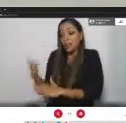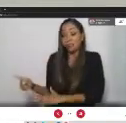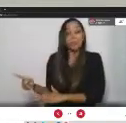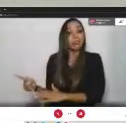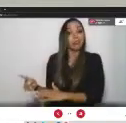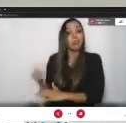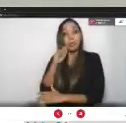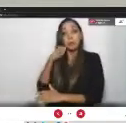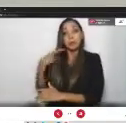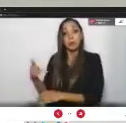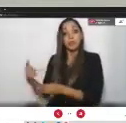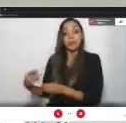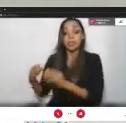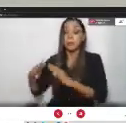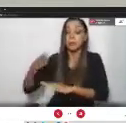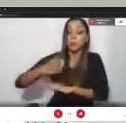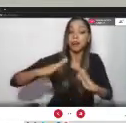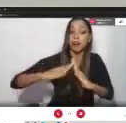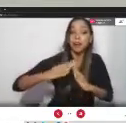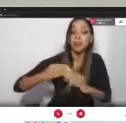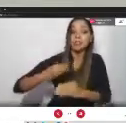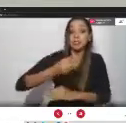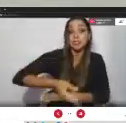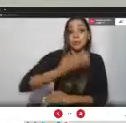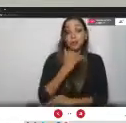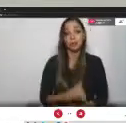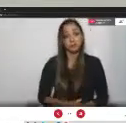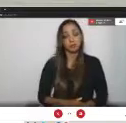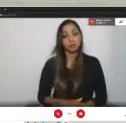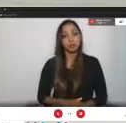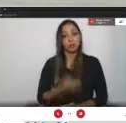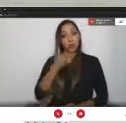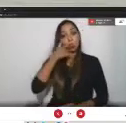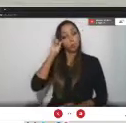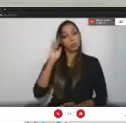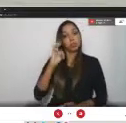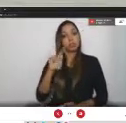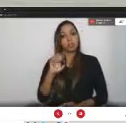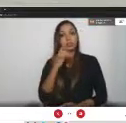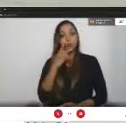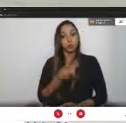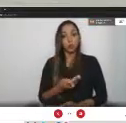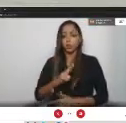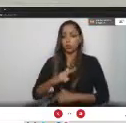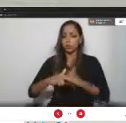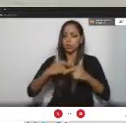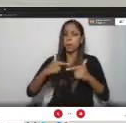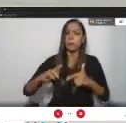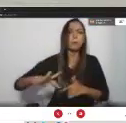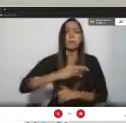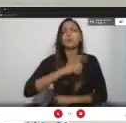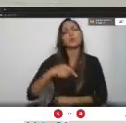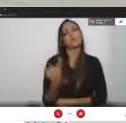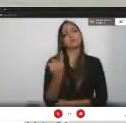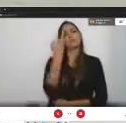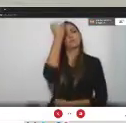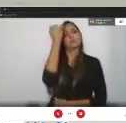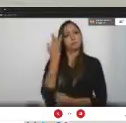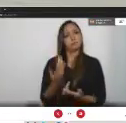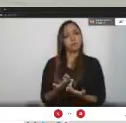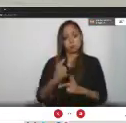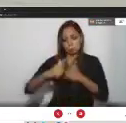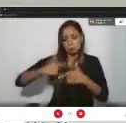essencial. Todo trabalho é essencial, trabalho digno daquele que leva comida para casa,